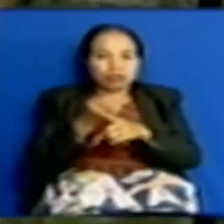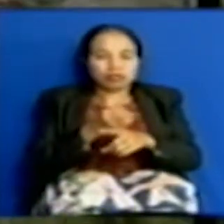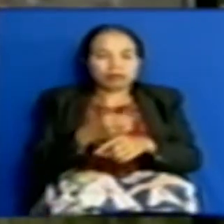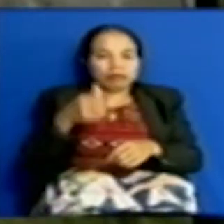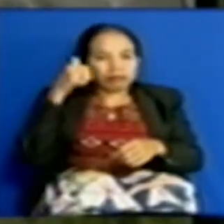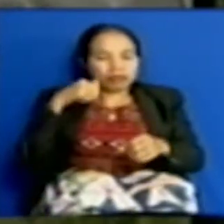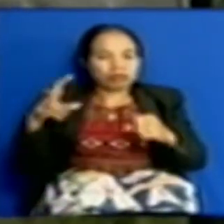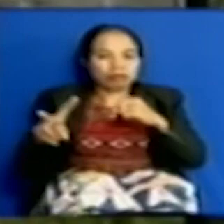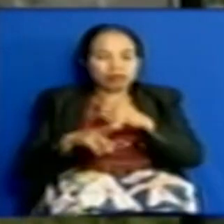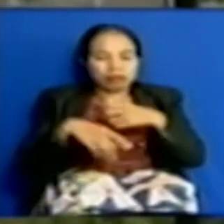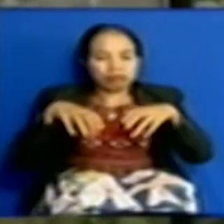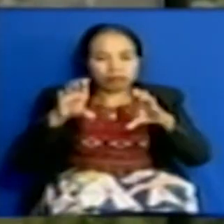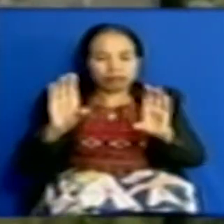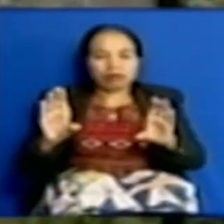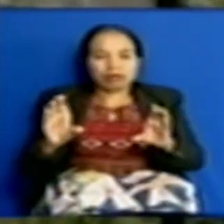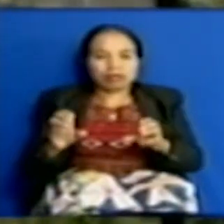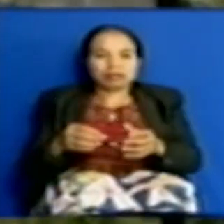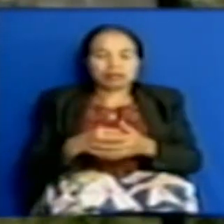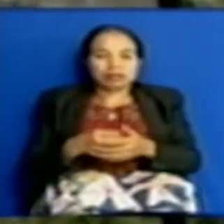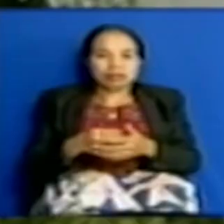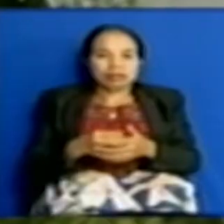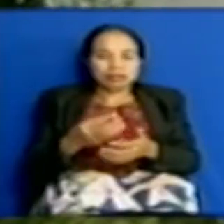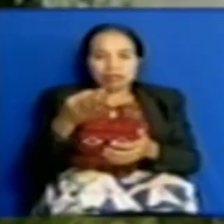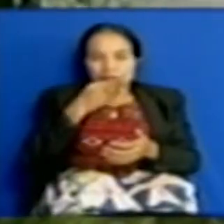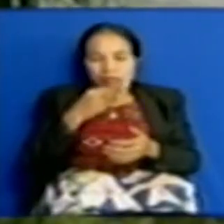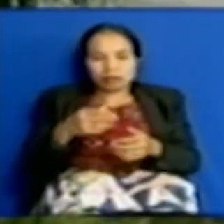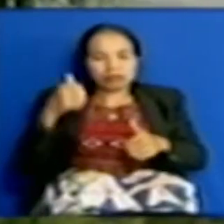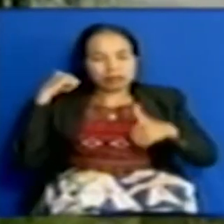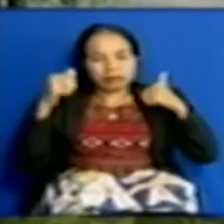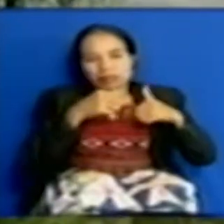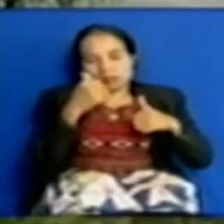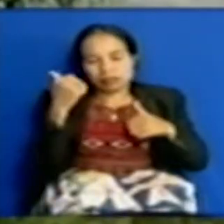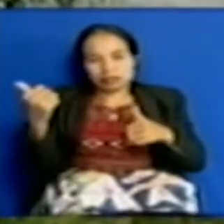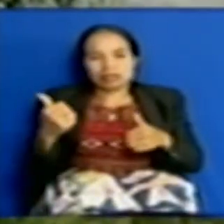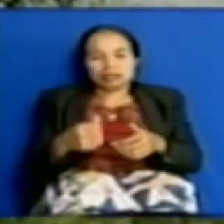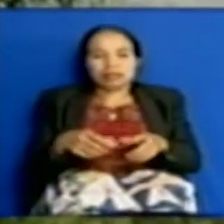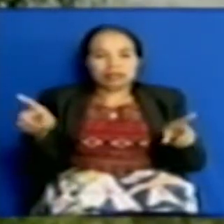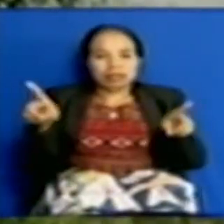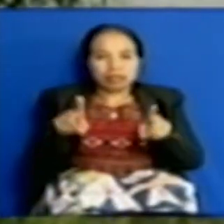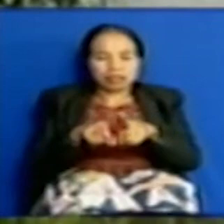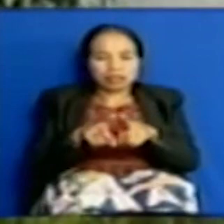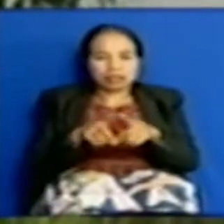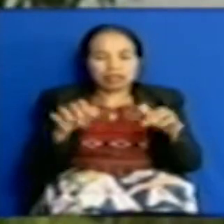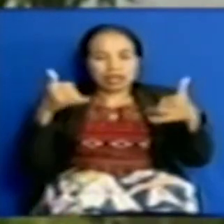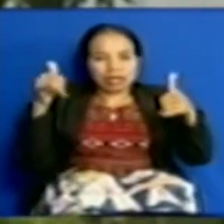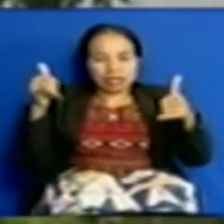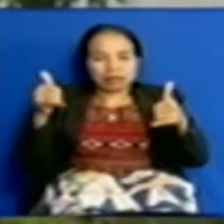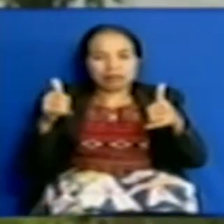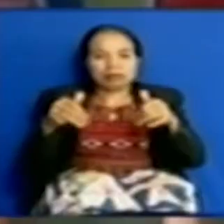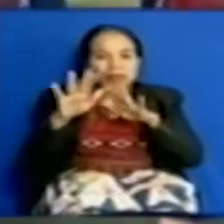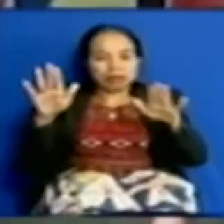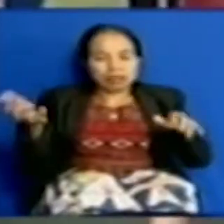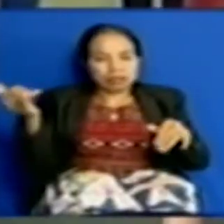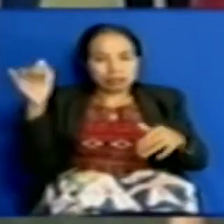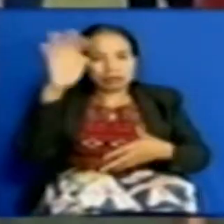sira, fãsira no produto no atividade sira seluk, mecanismo play and learning para labarik sira, hoje celebra